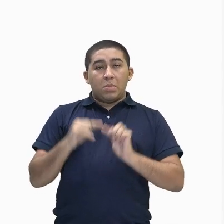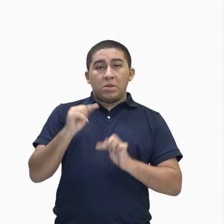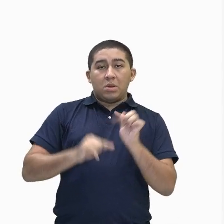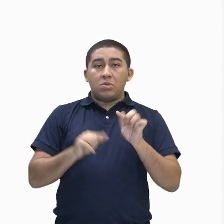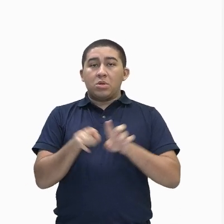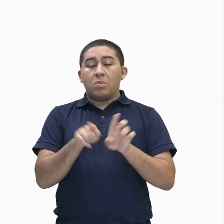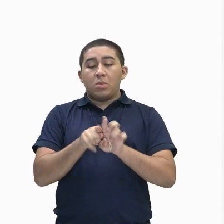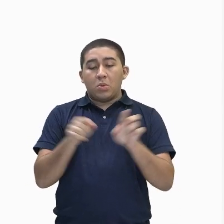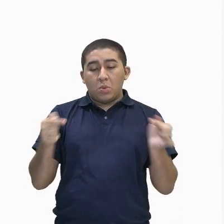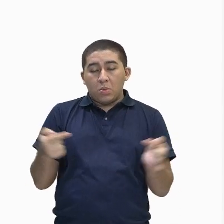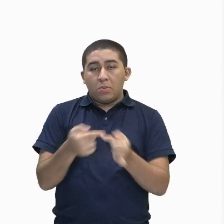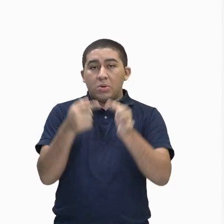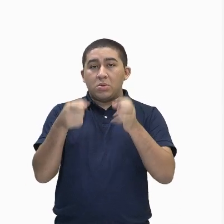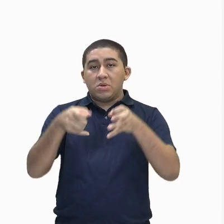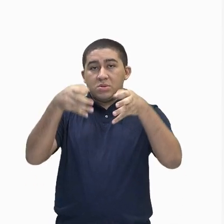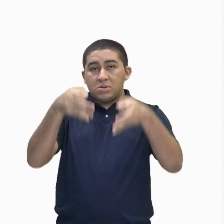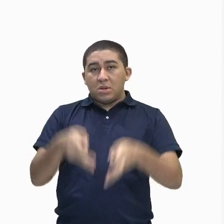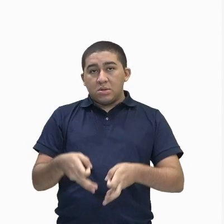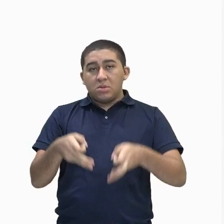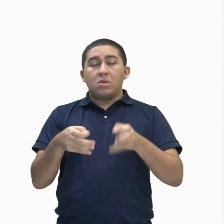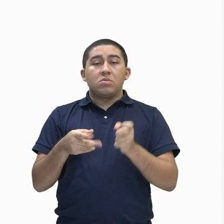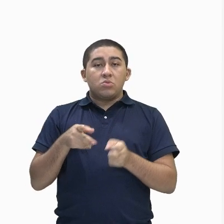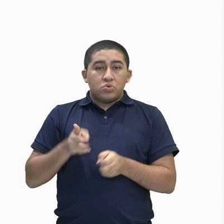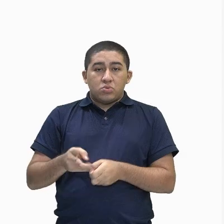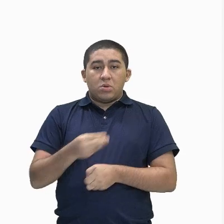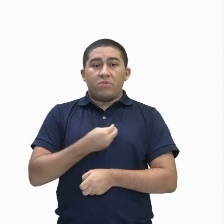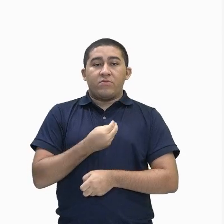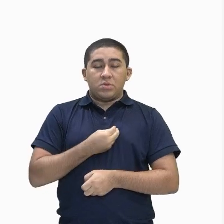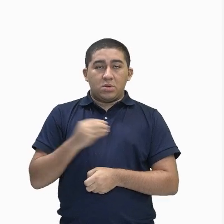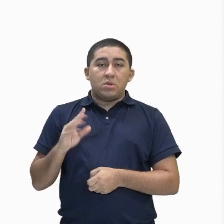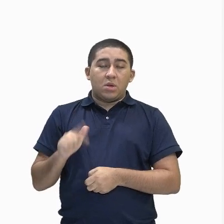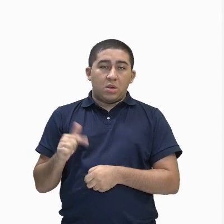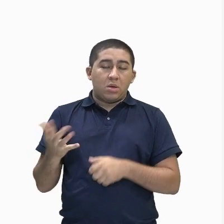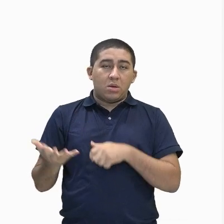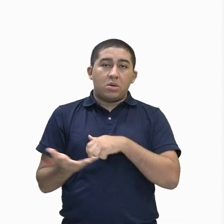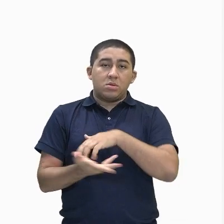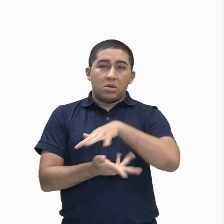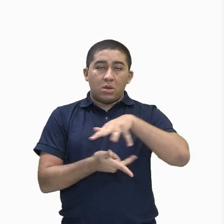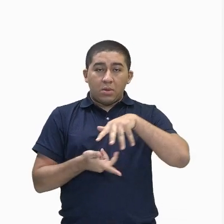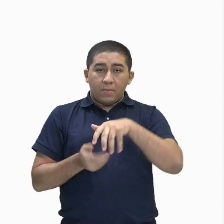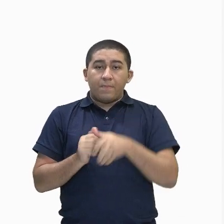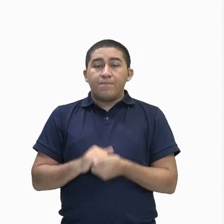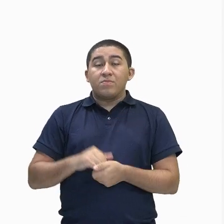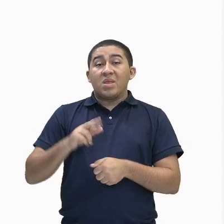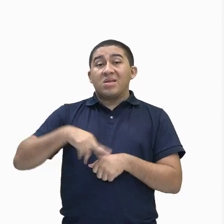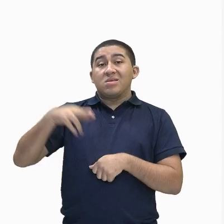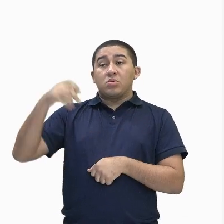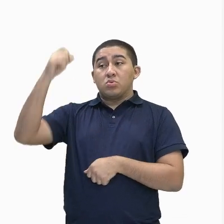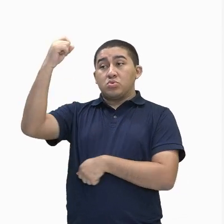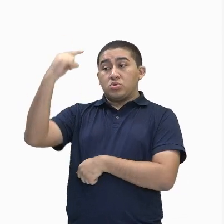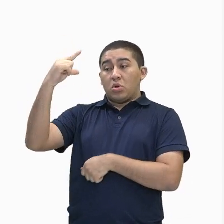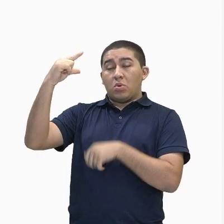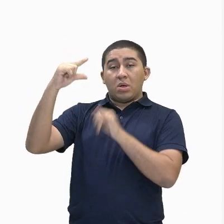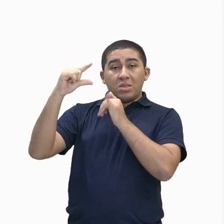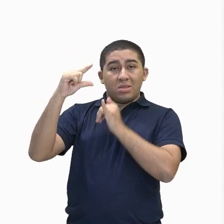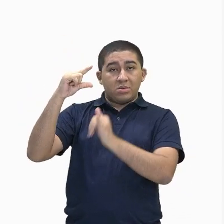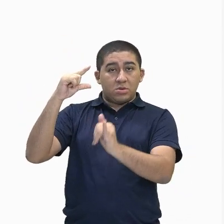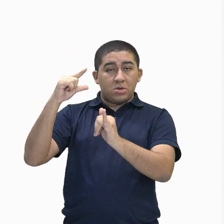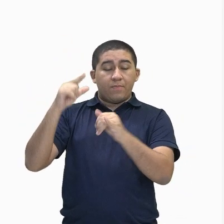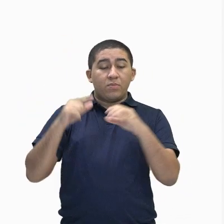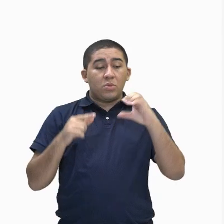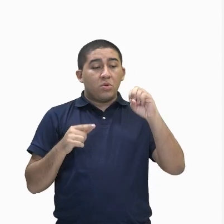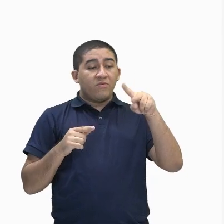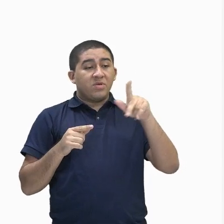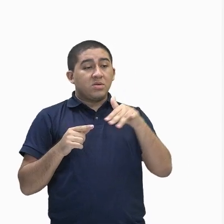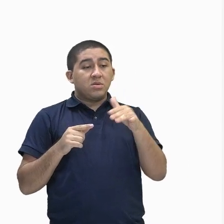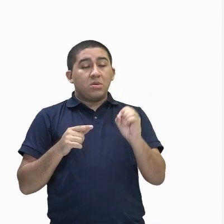desempenham um papel crucial na manutenção da vida na Terra. A radiação solar fornece a energia, enquanto a convecção age